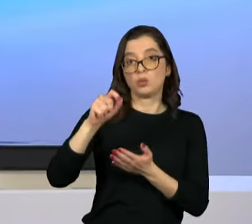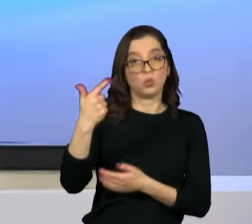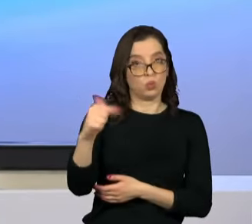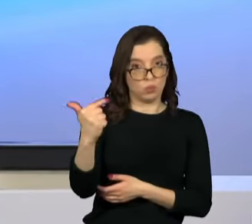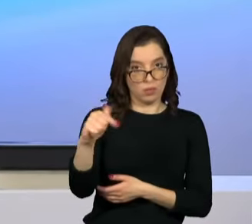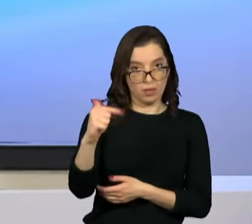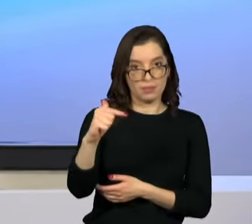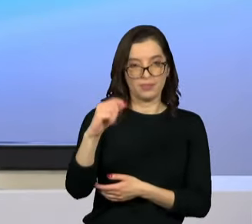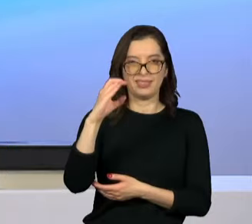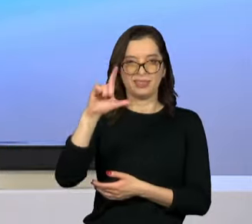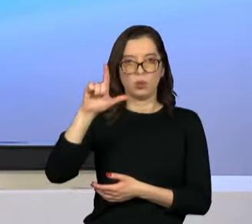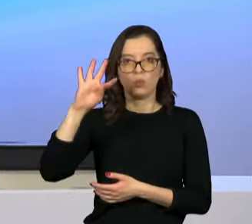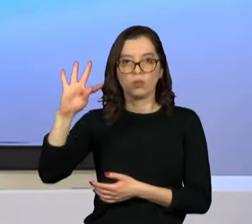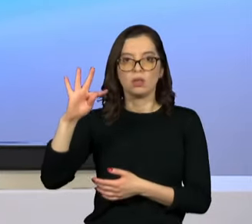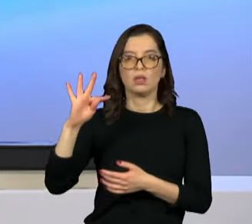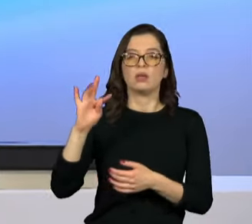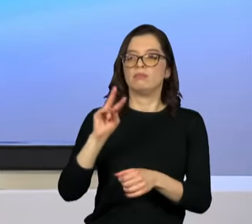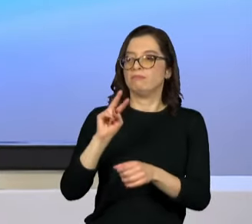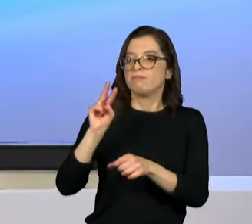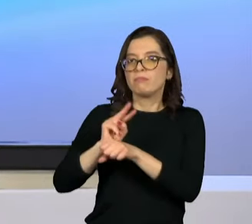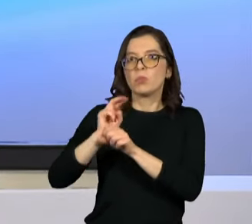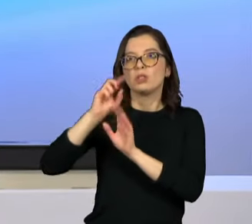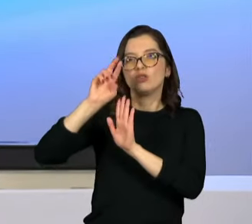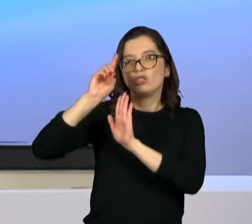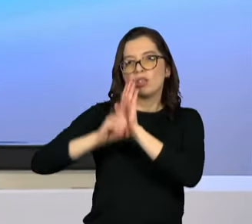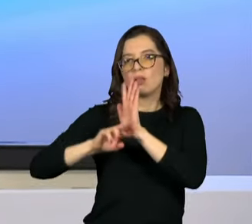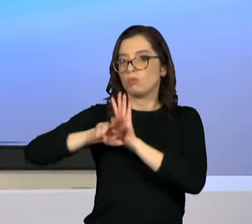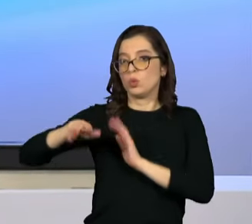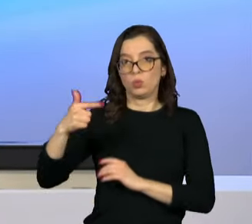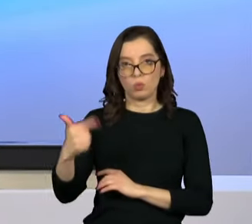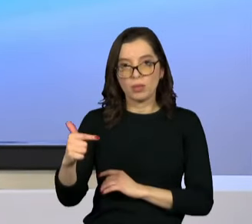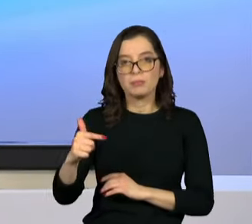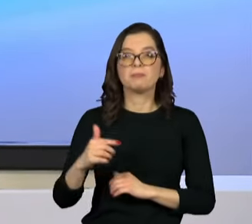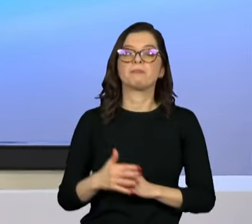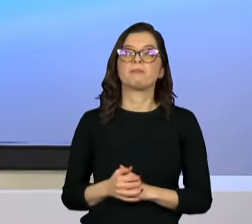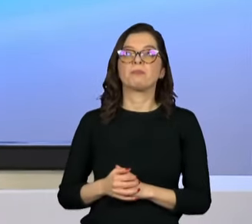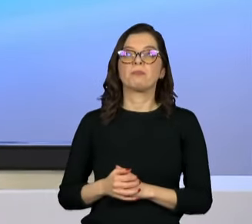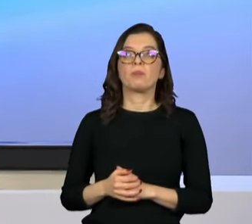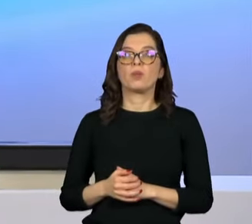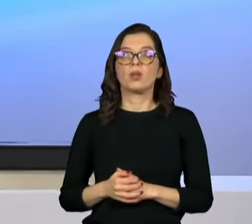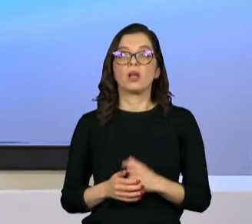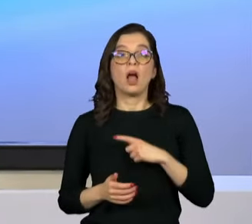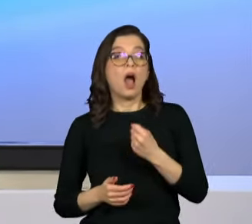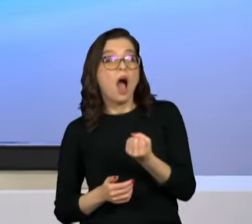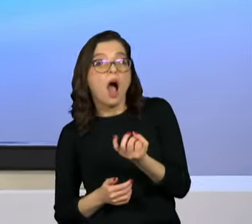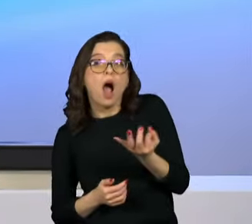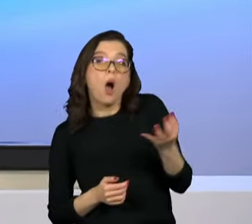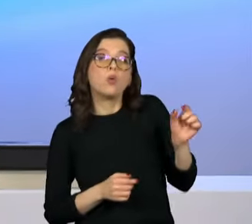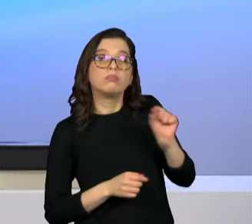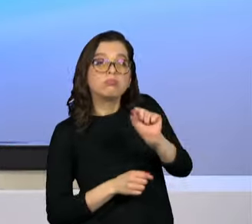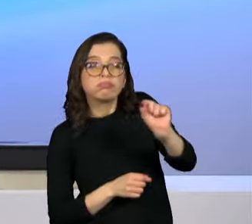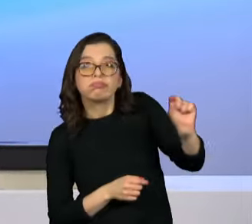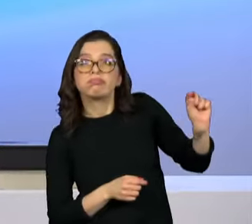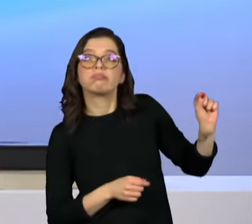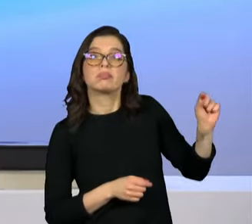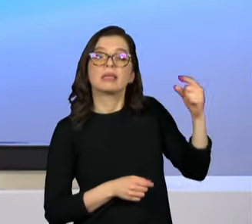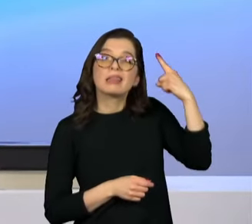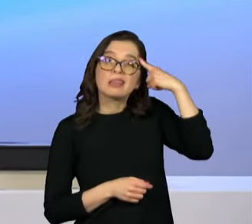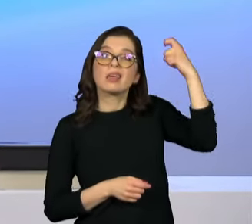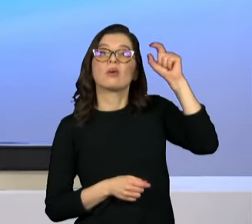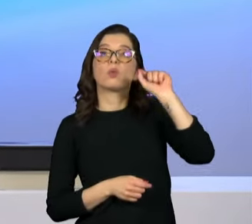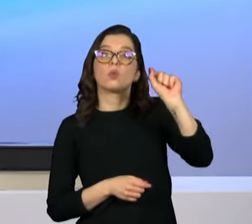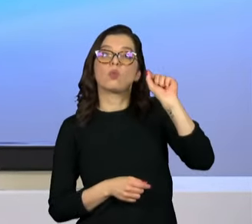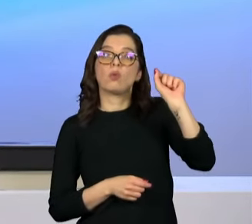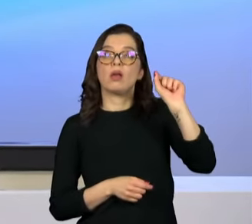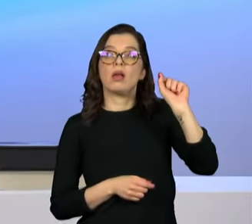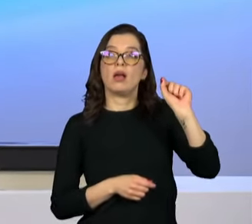e uma parte considerável, muitas vezes, doutrinado com a ideia de que são empreendedores de si